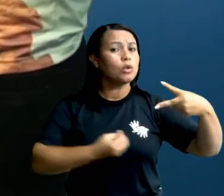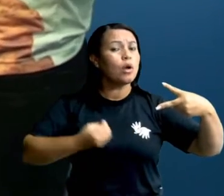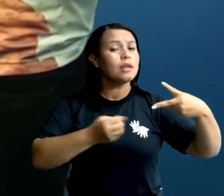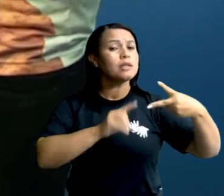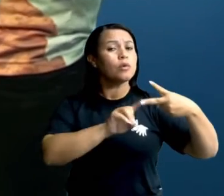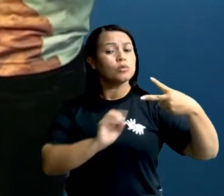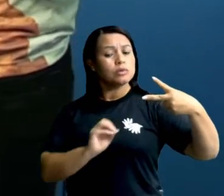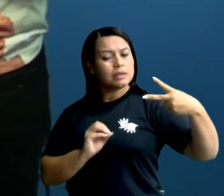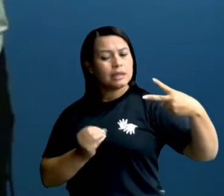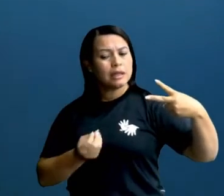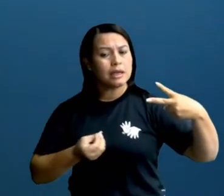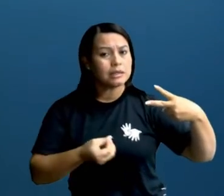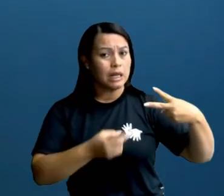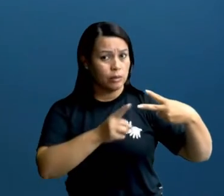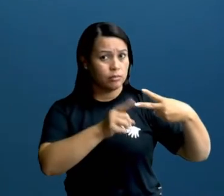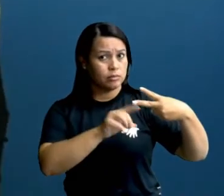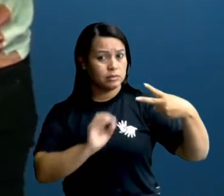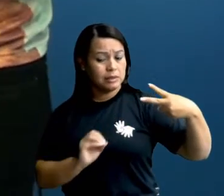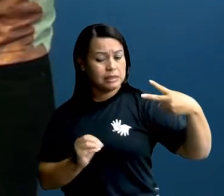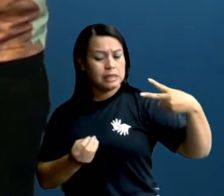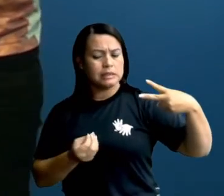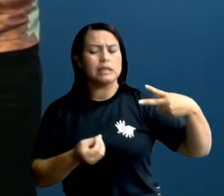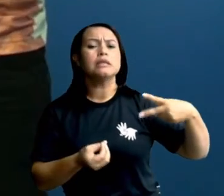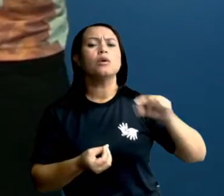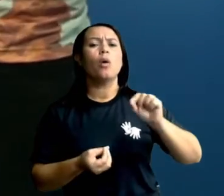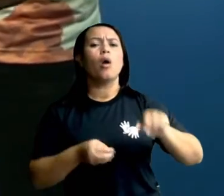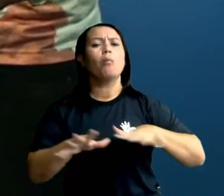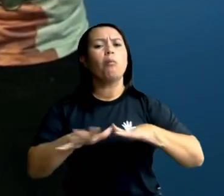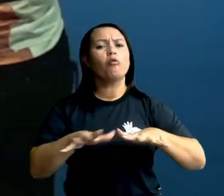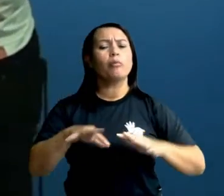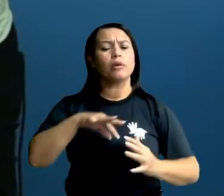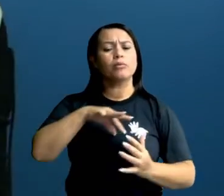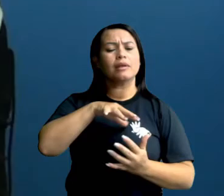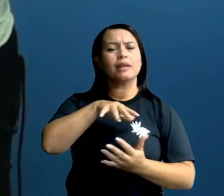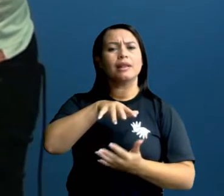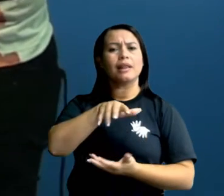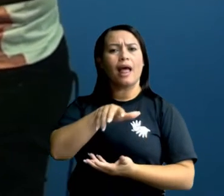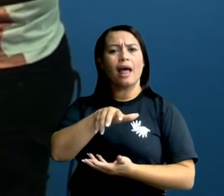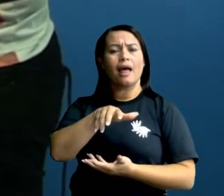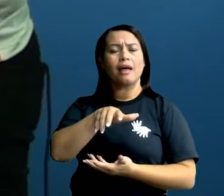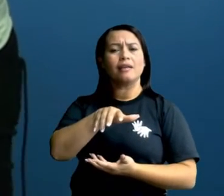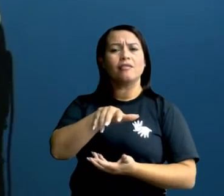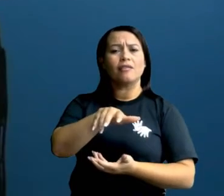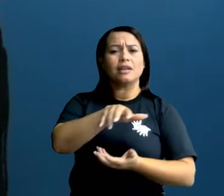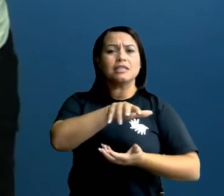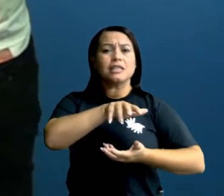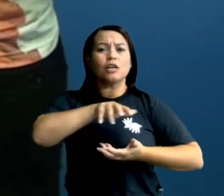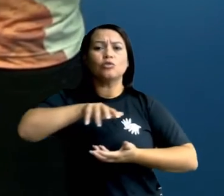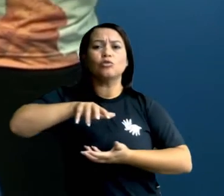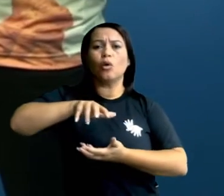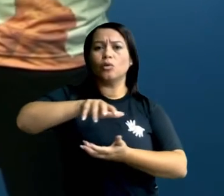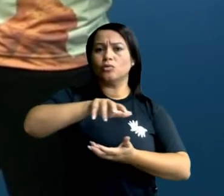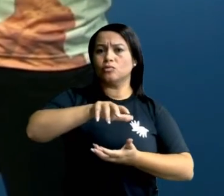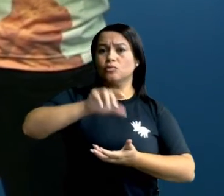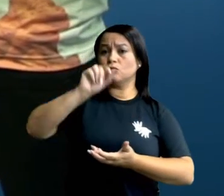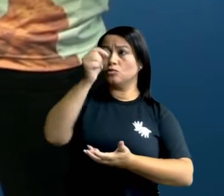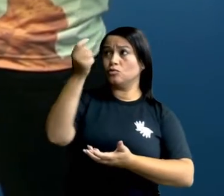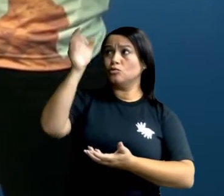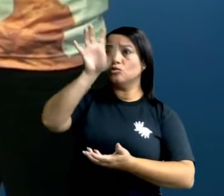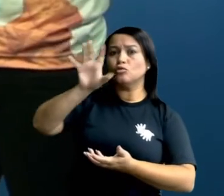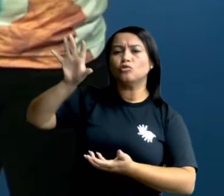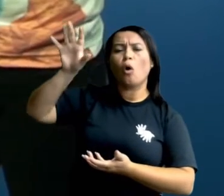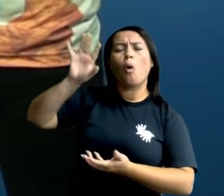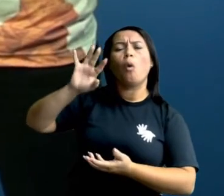série de vocês do sexto ano. Então, a translação é o movimento que a Terra faz em torno do Sol, tá? Esse movimento